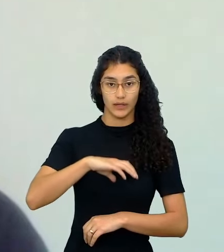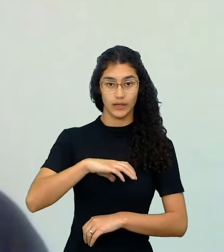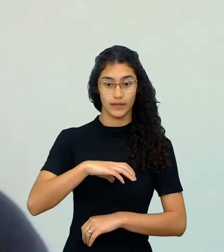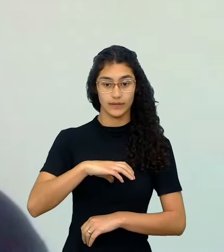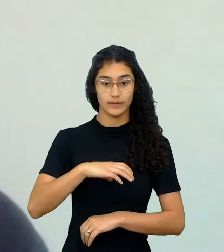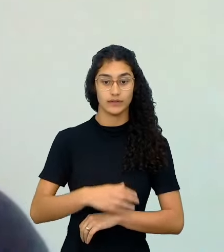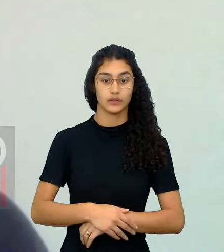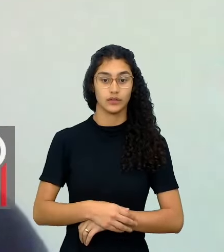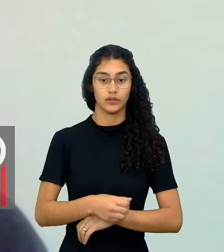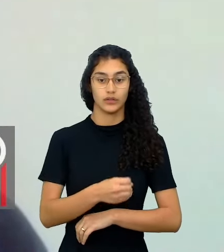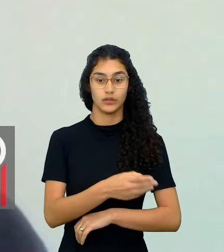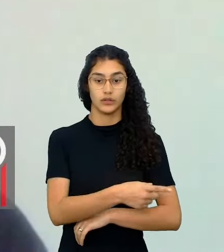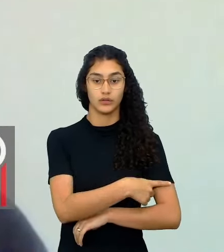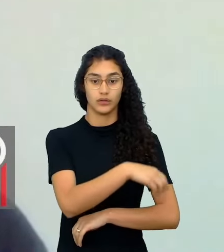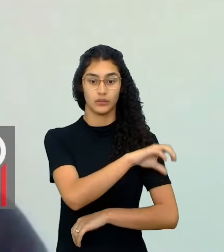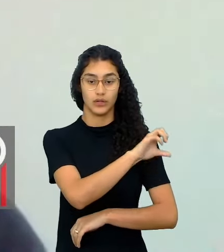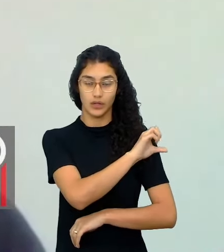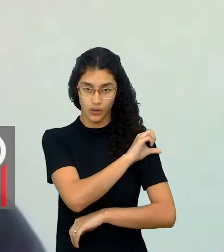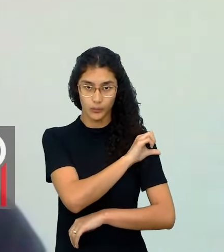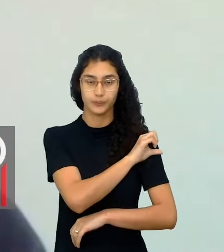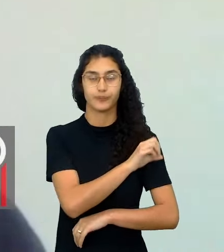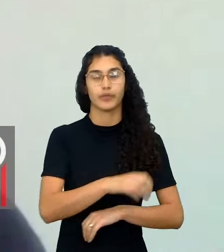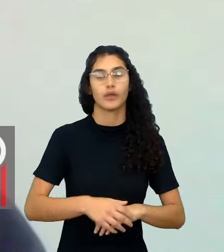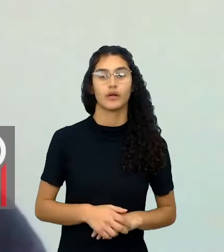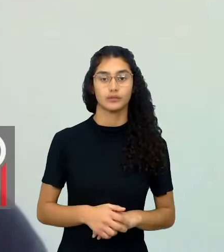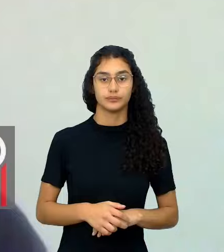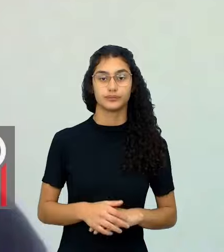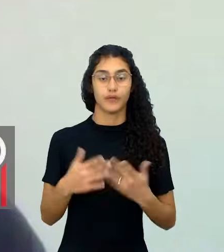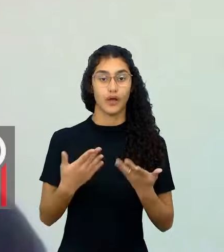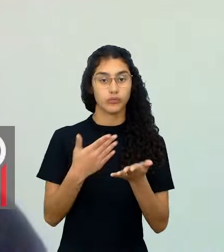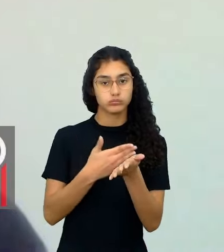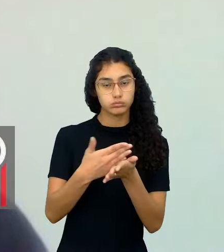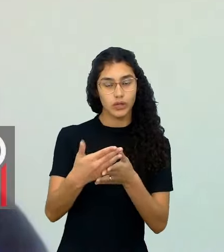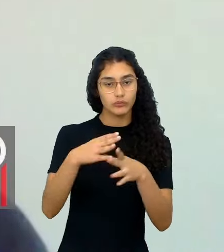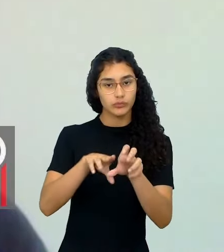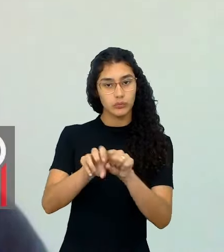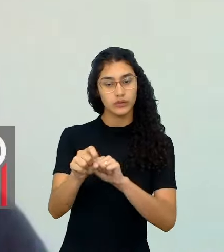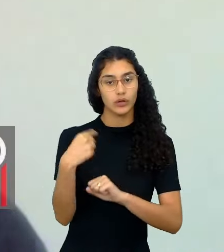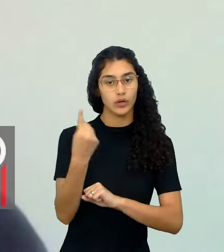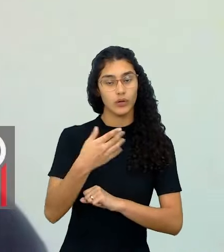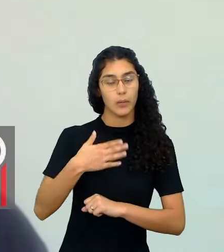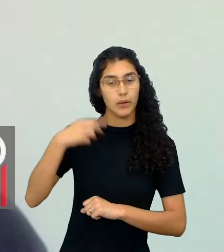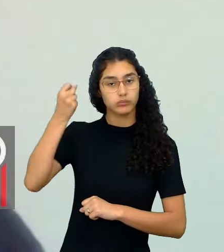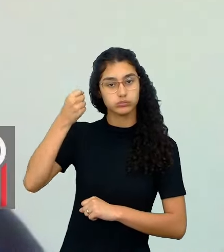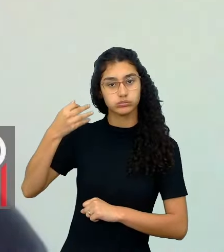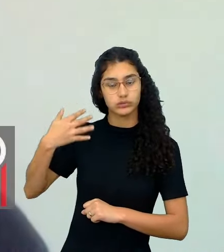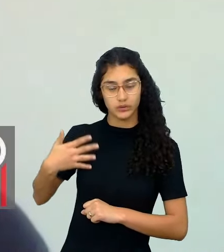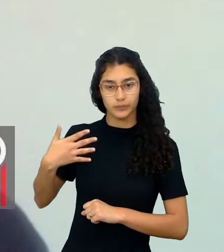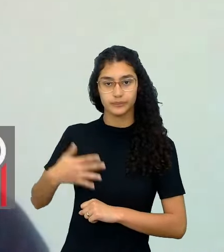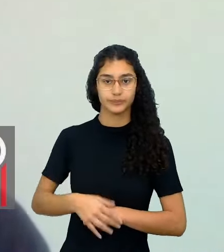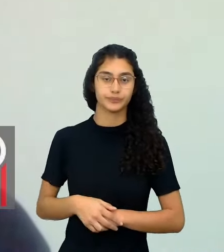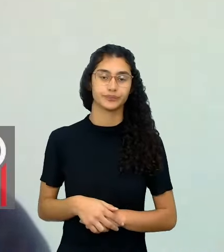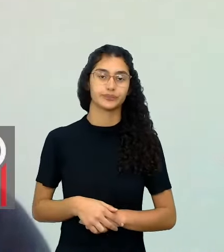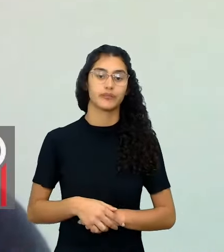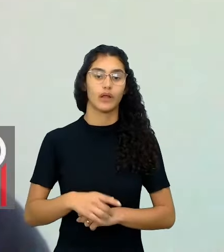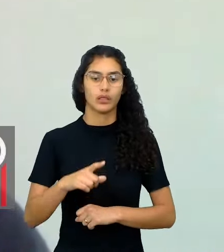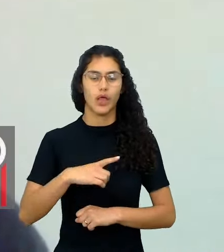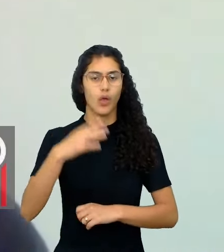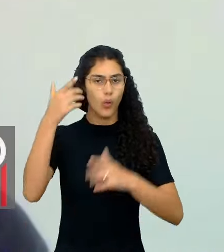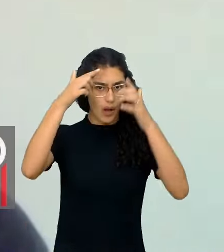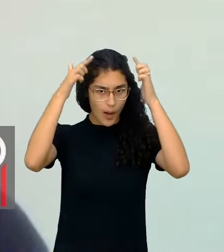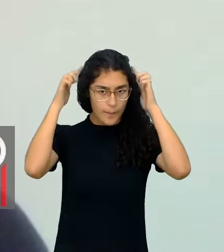ensino fundamental, anos finais. Vou iniciar essa formação com a minha audiodescrição. Eu tenho